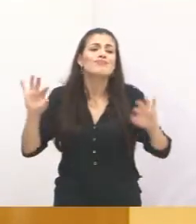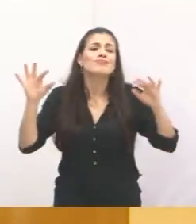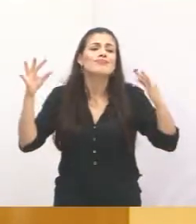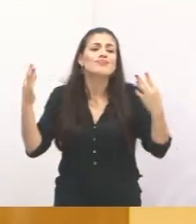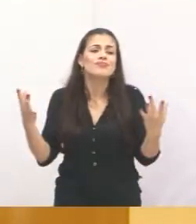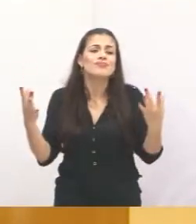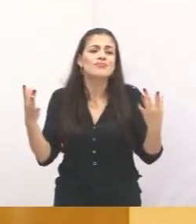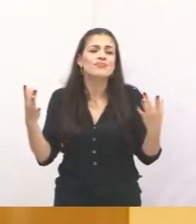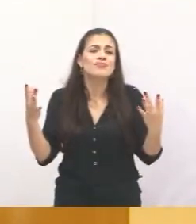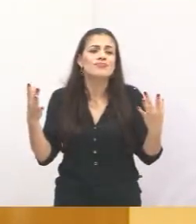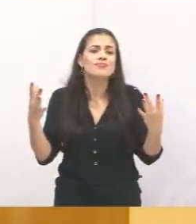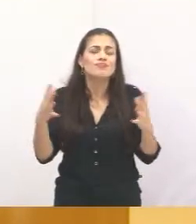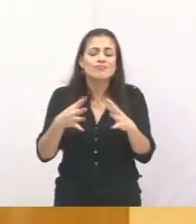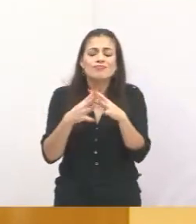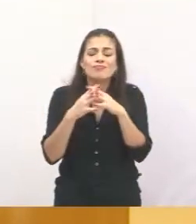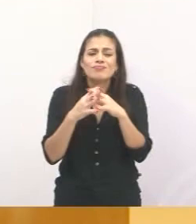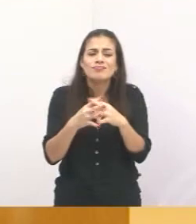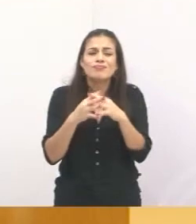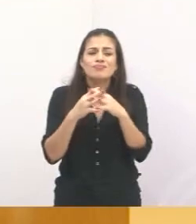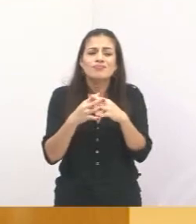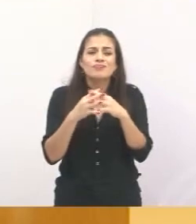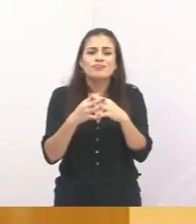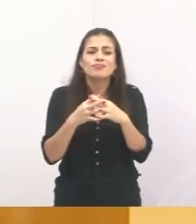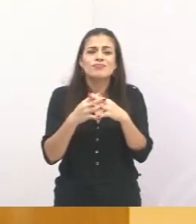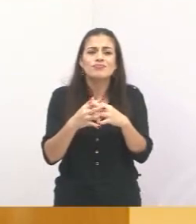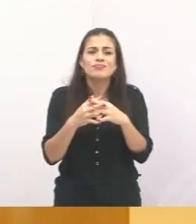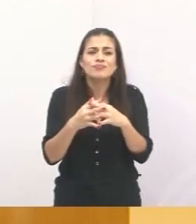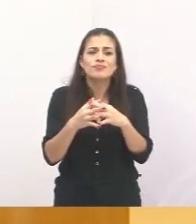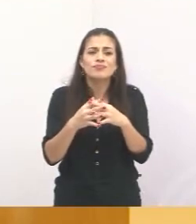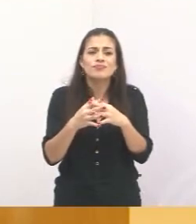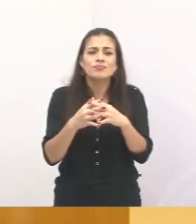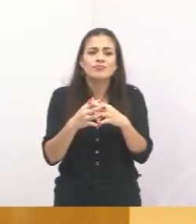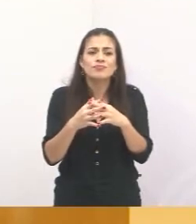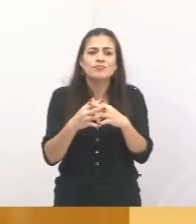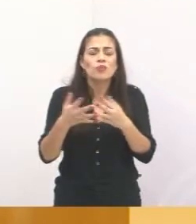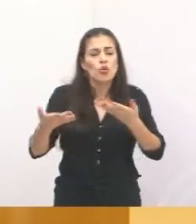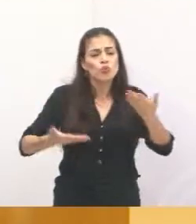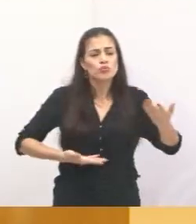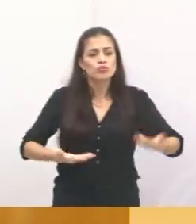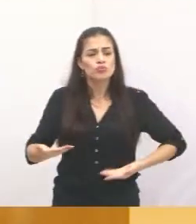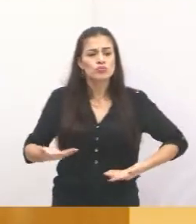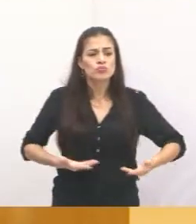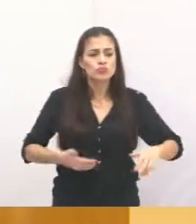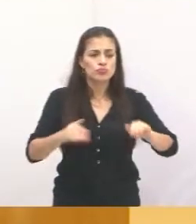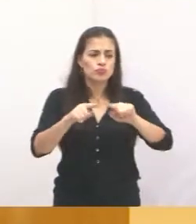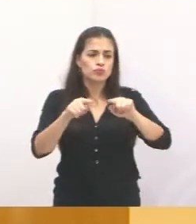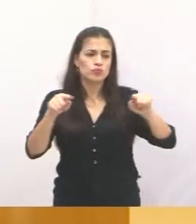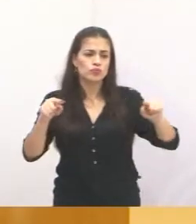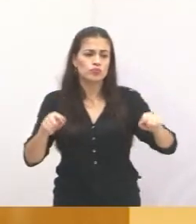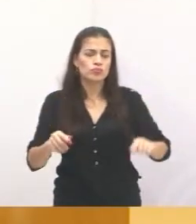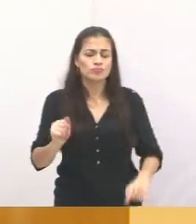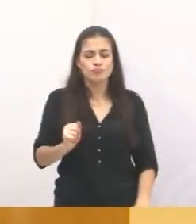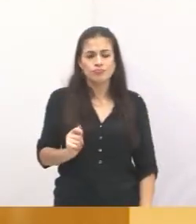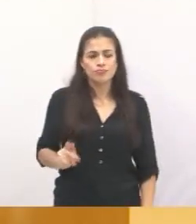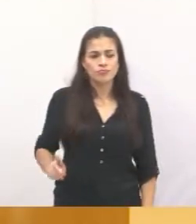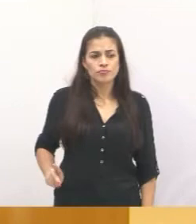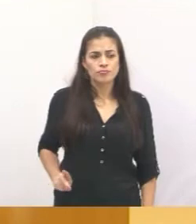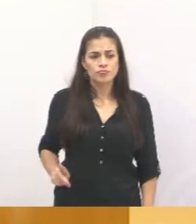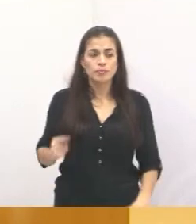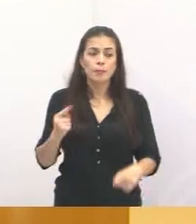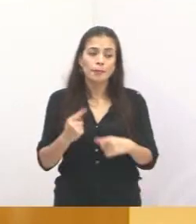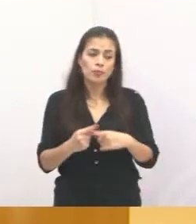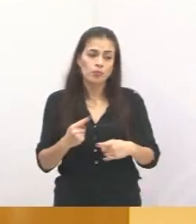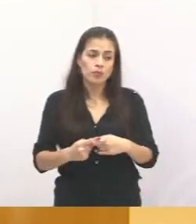vou estar confundindo a cabeça do servidor público aposentado, porque isso aqui é